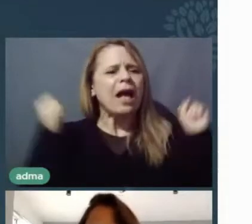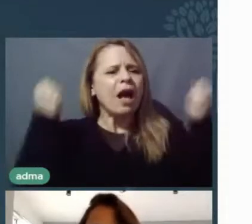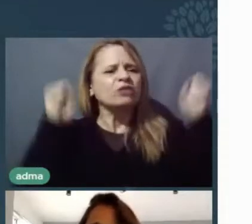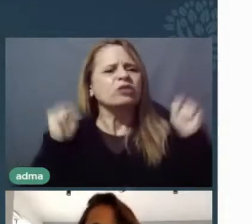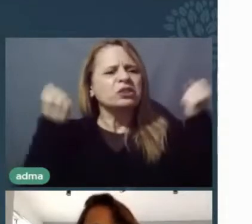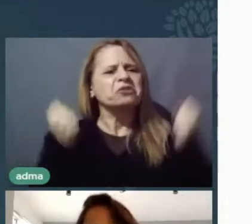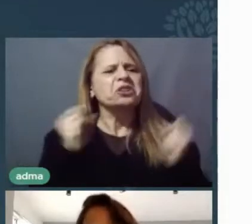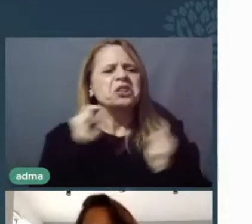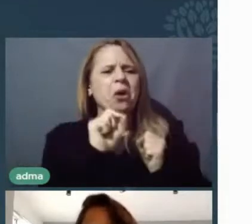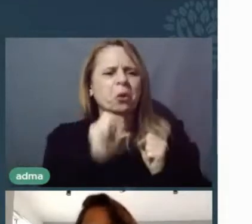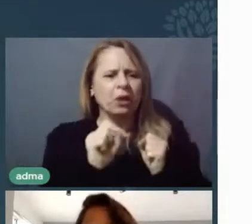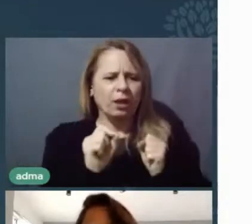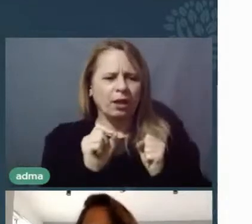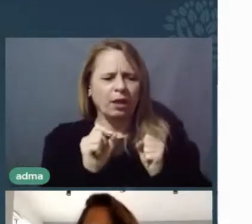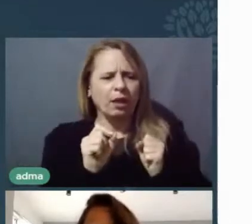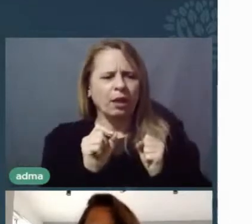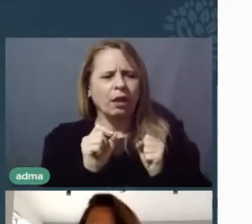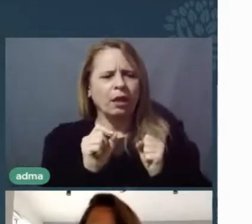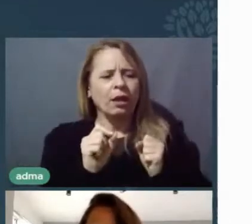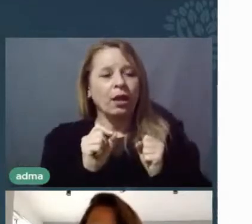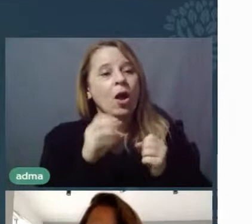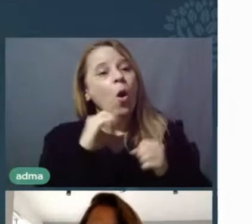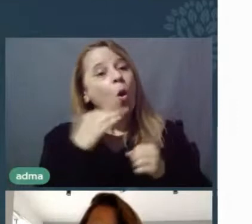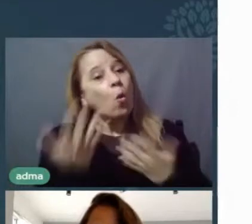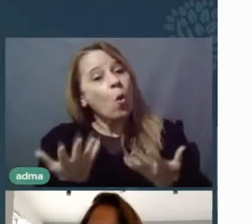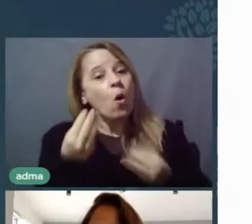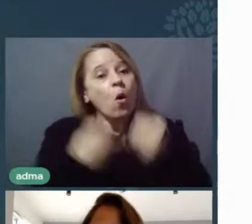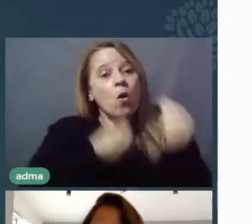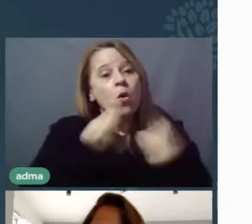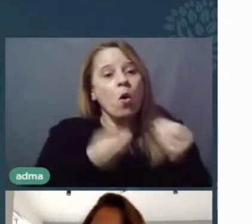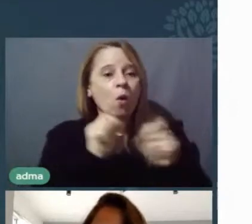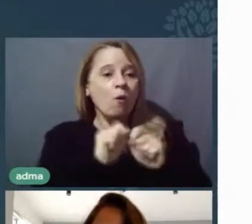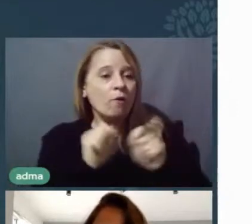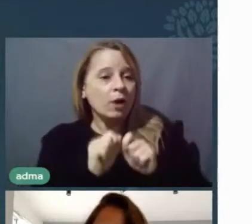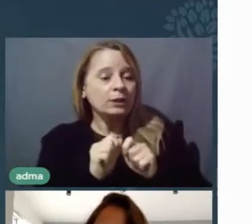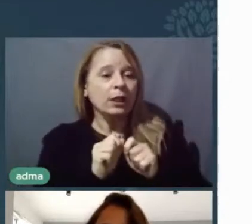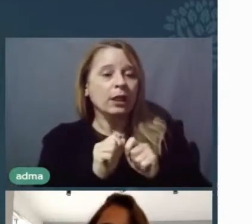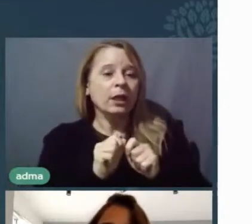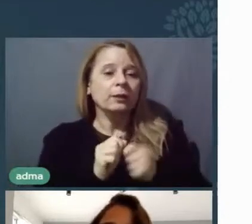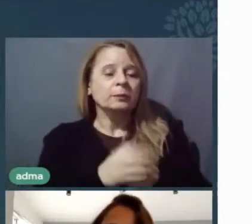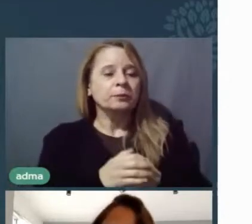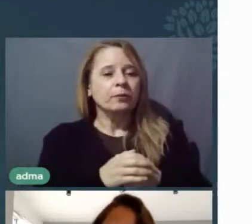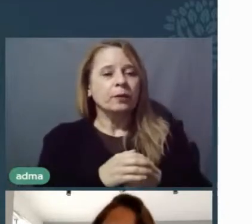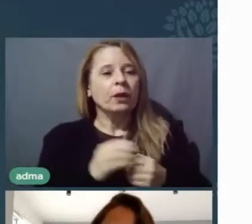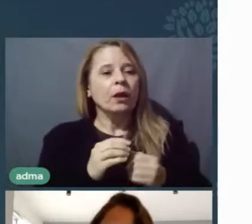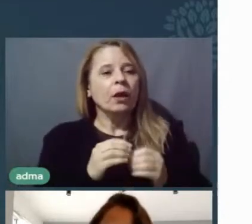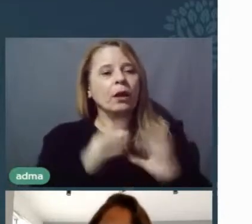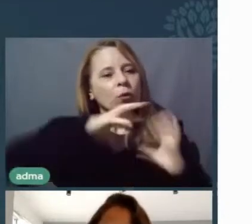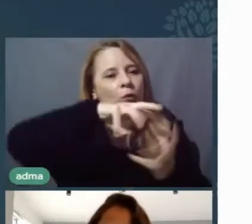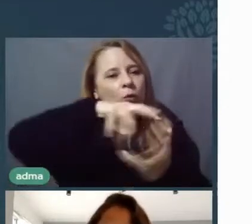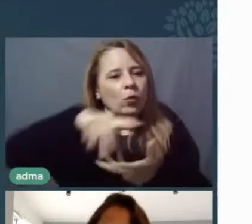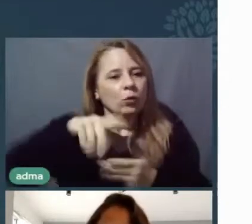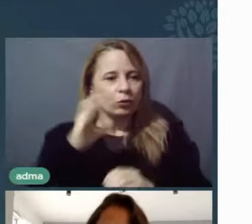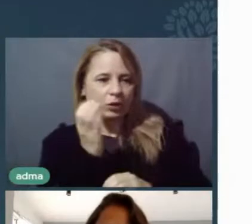física, quais são as recomendações para essa atividade dos guias internacionais, quais são os benefícios de